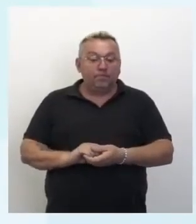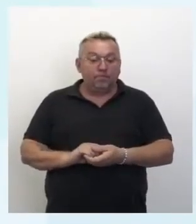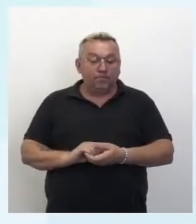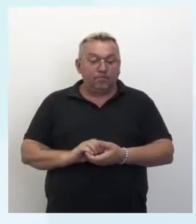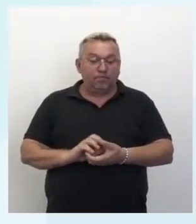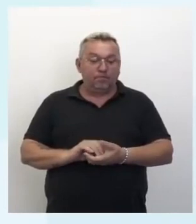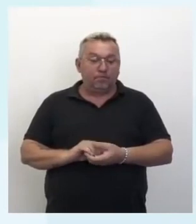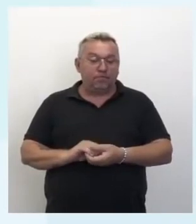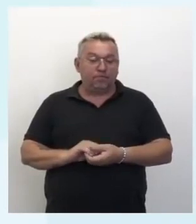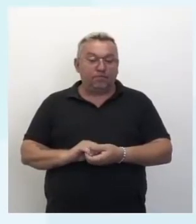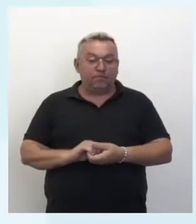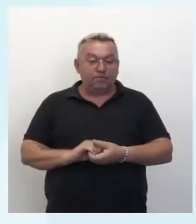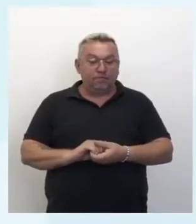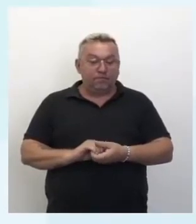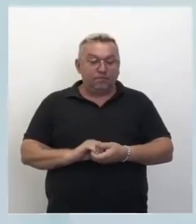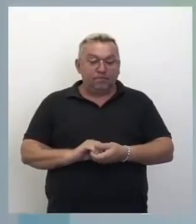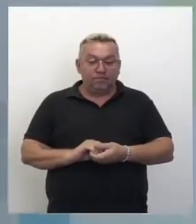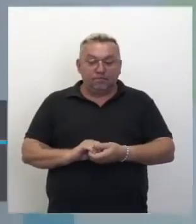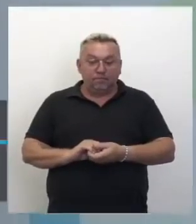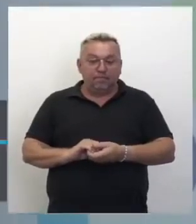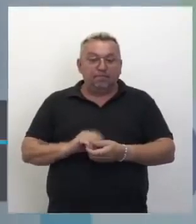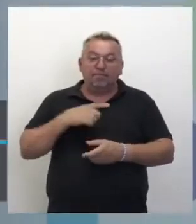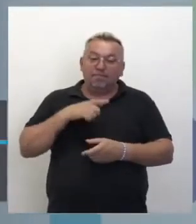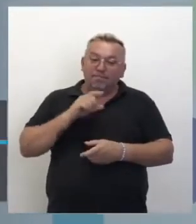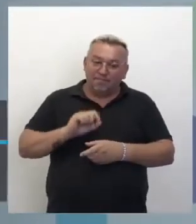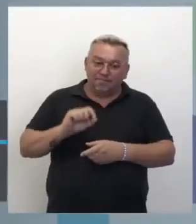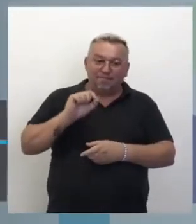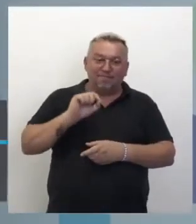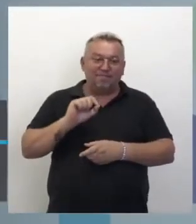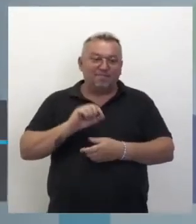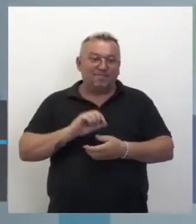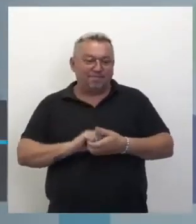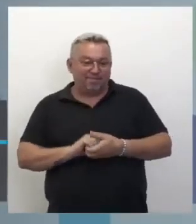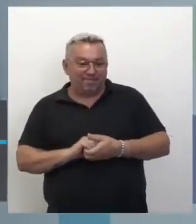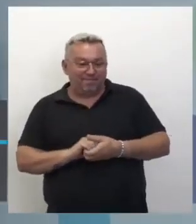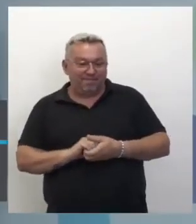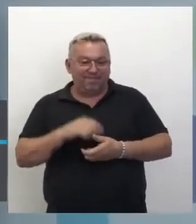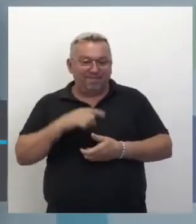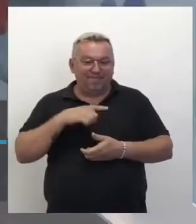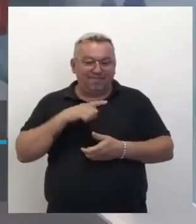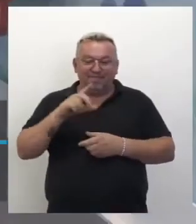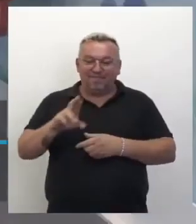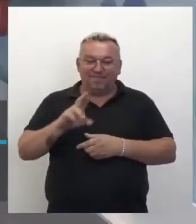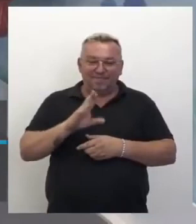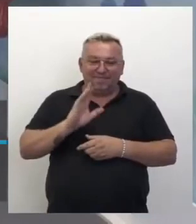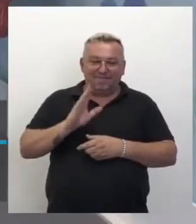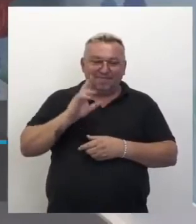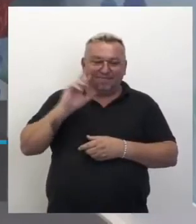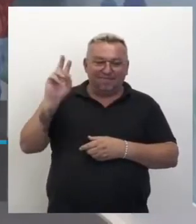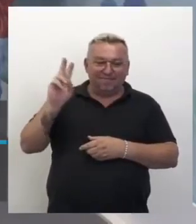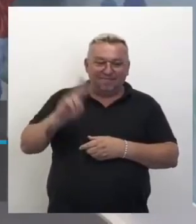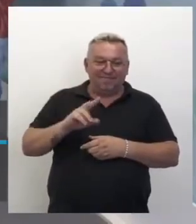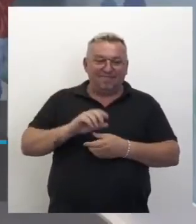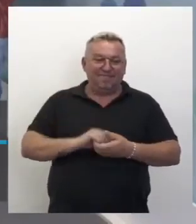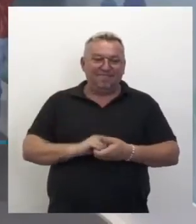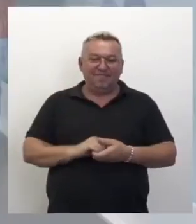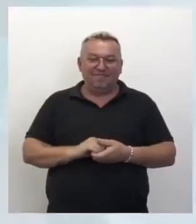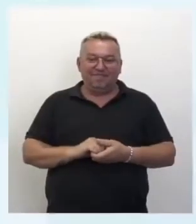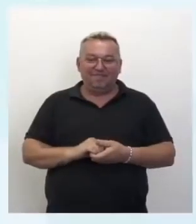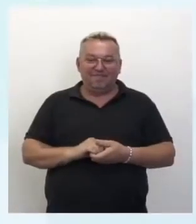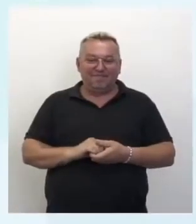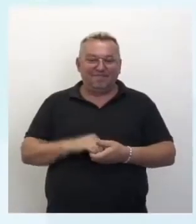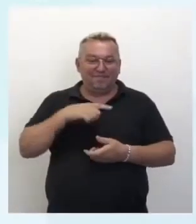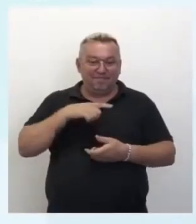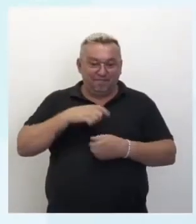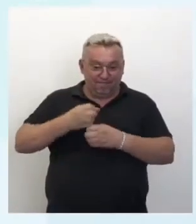I'm not going to the party. O que será que tem aí, né? Bom, temos aí alguma resposta, João? Vamos deixar na tela o exercício? Tá